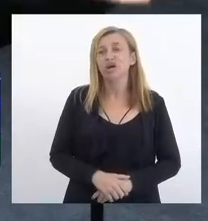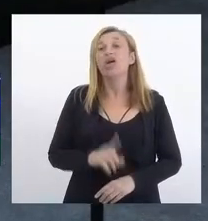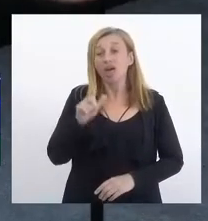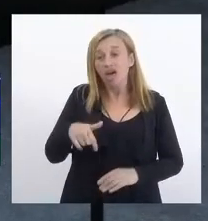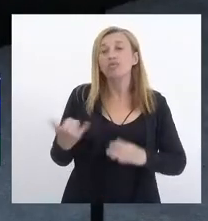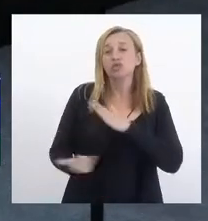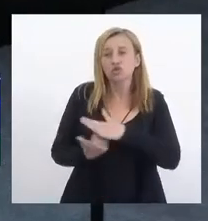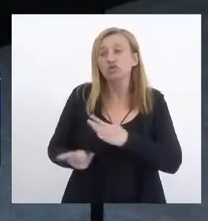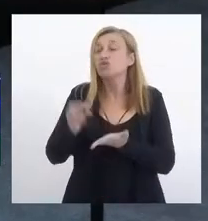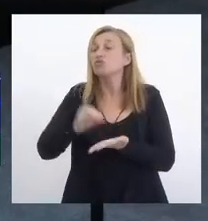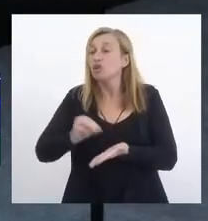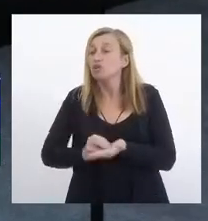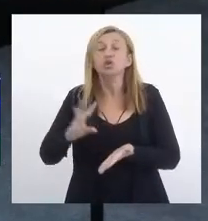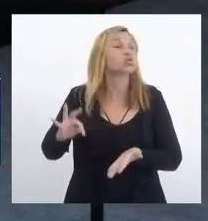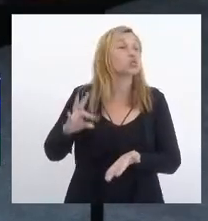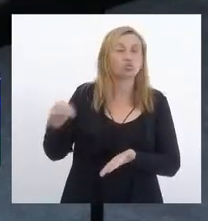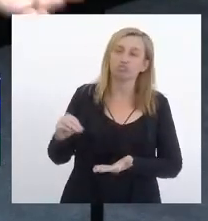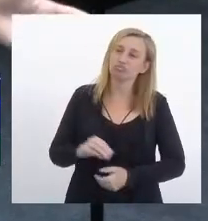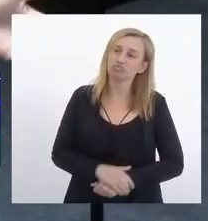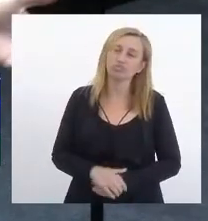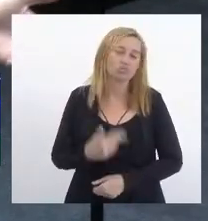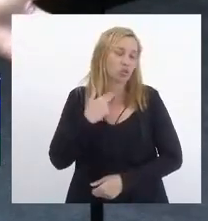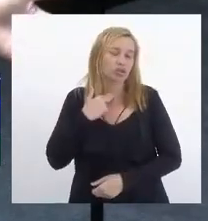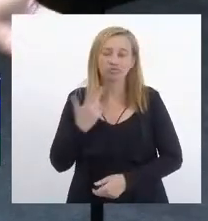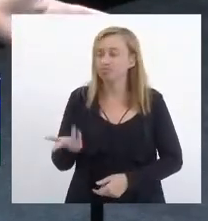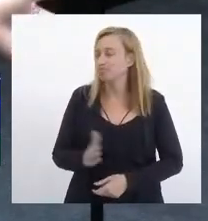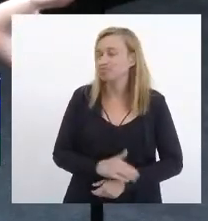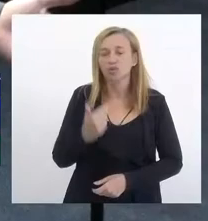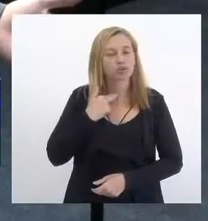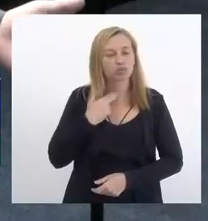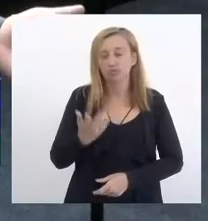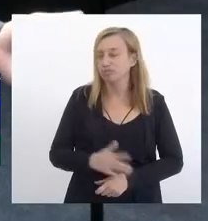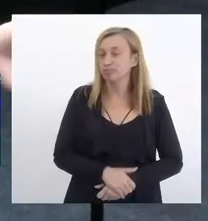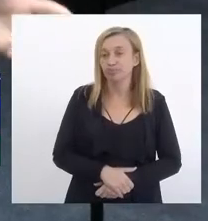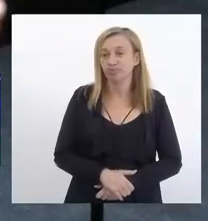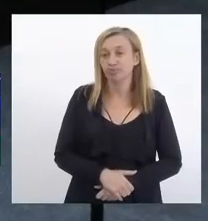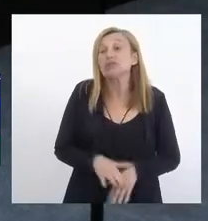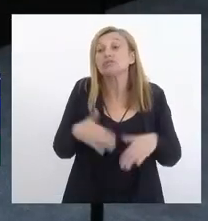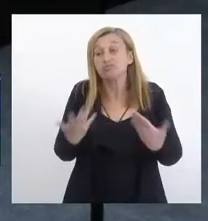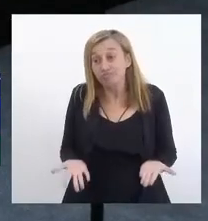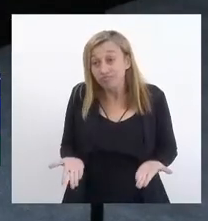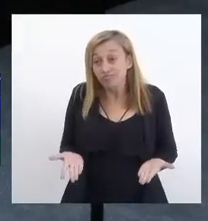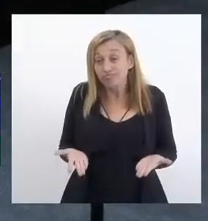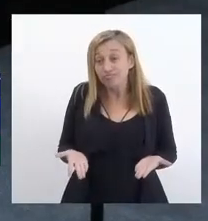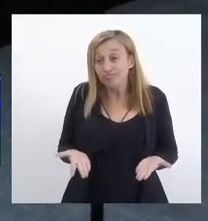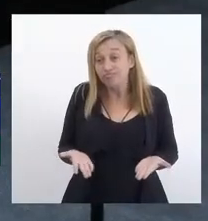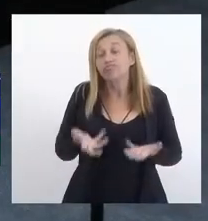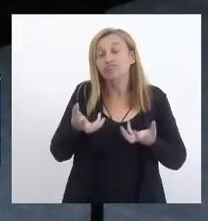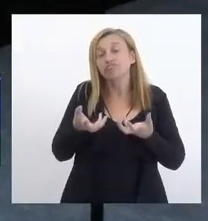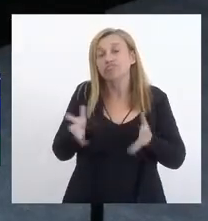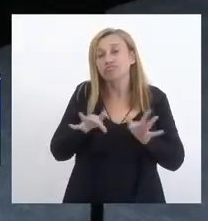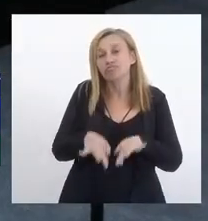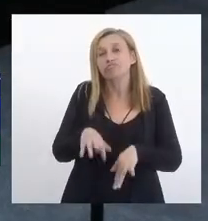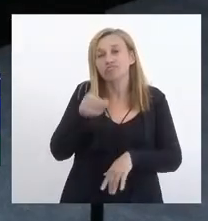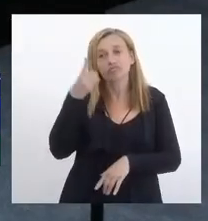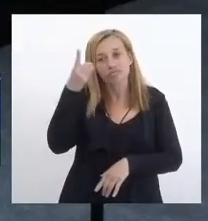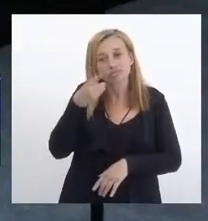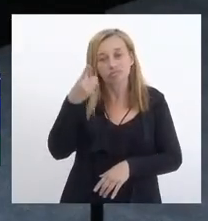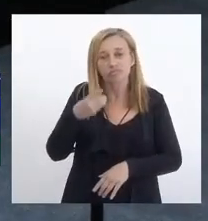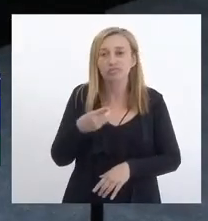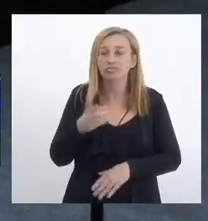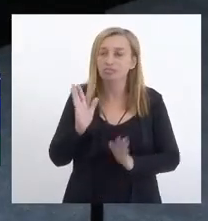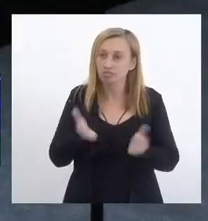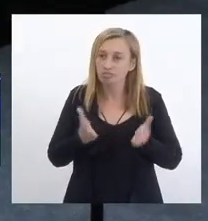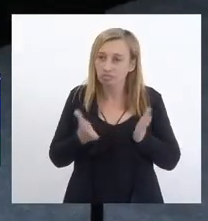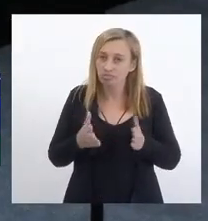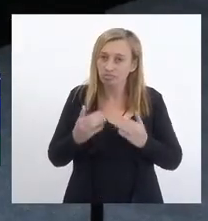instituição que falta tudo. Não pode, não pode. Então, quero concluir, deputado, só destacando o seguinte. Hoje,